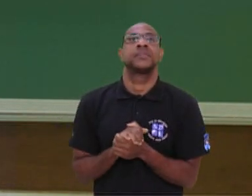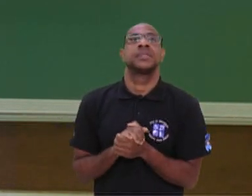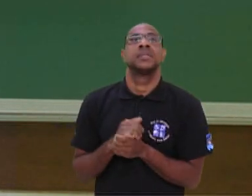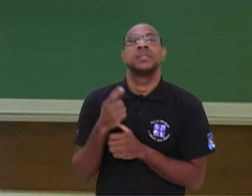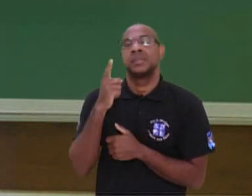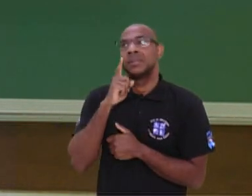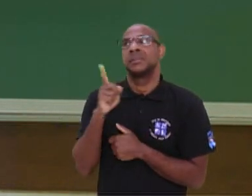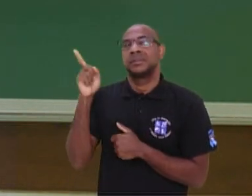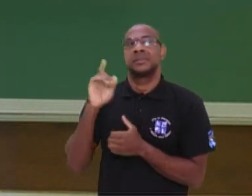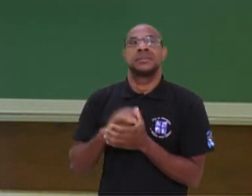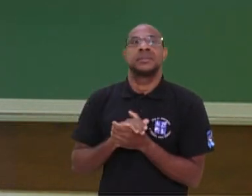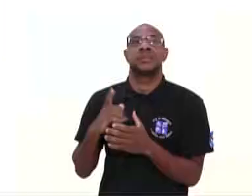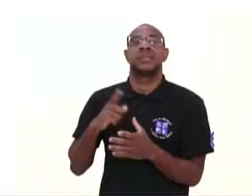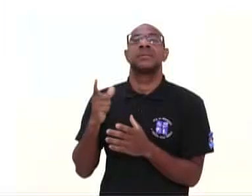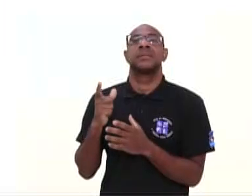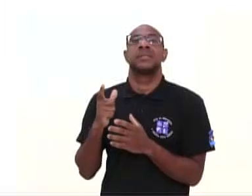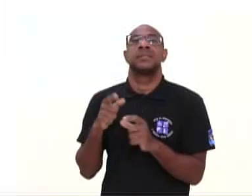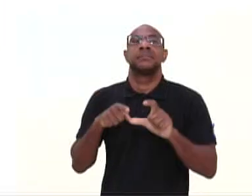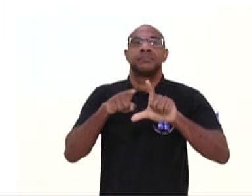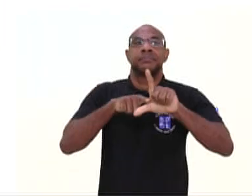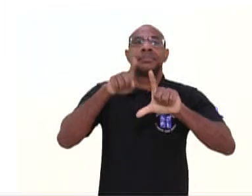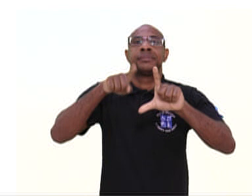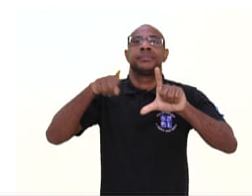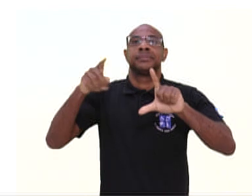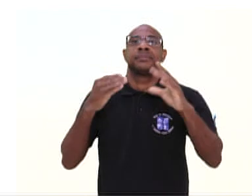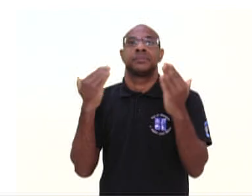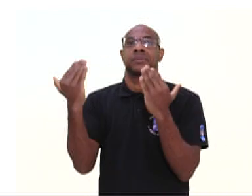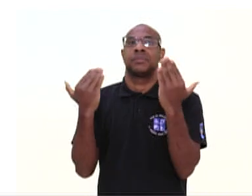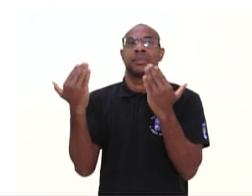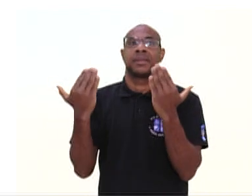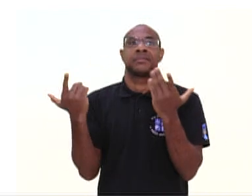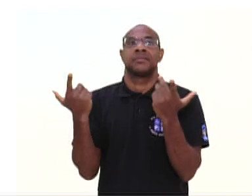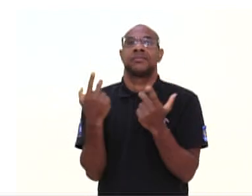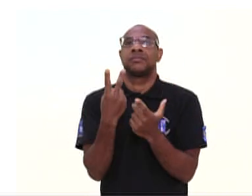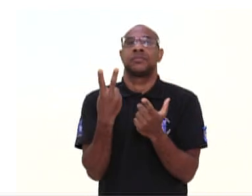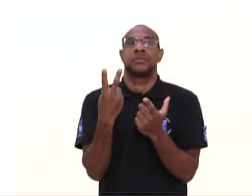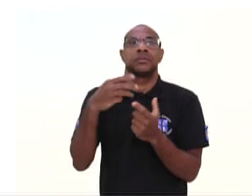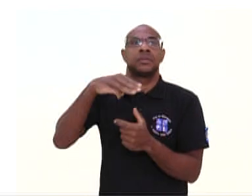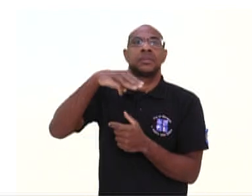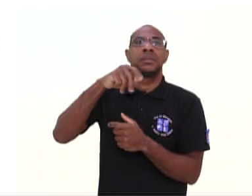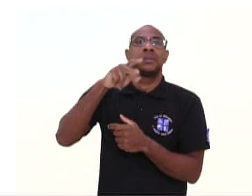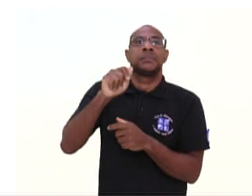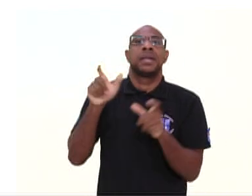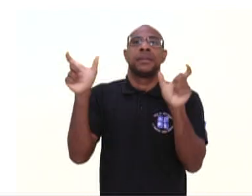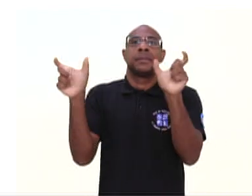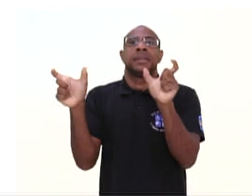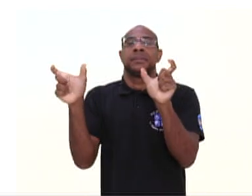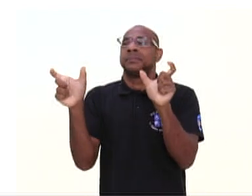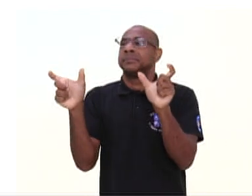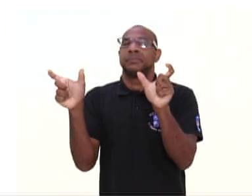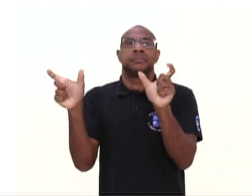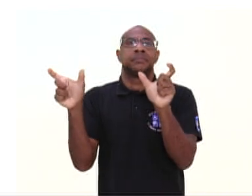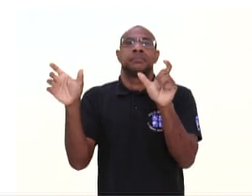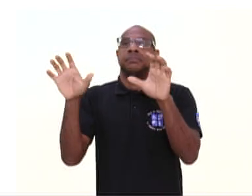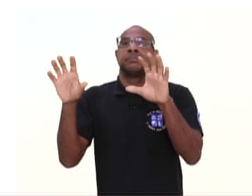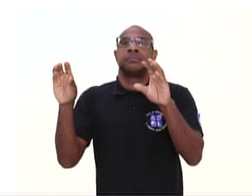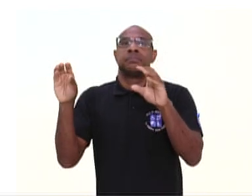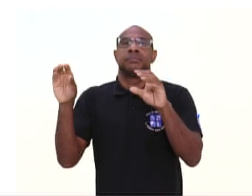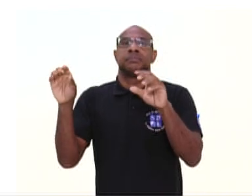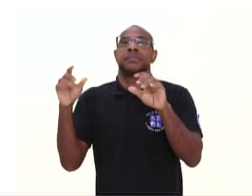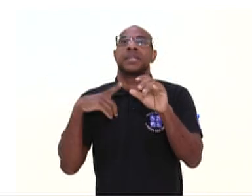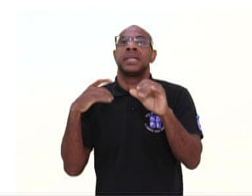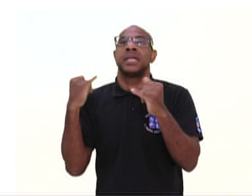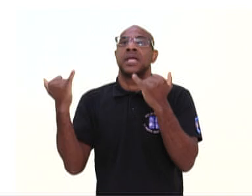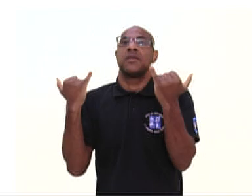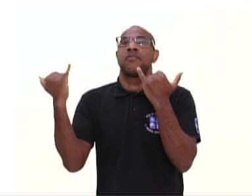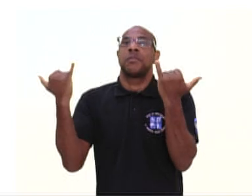Novamente, aqui nós temos um infográfico comparativo, né? Observem que é o mesmo mapa, mas eles trazem